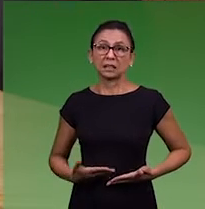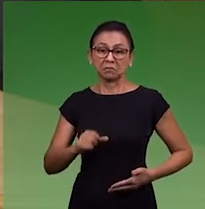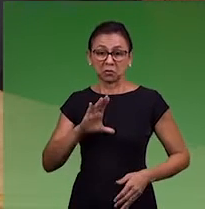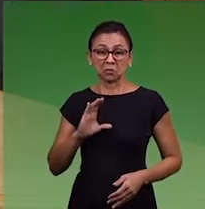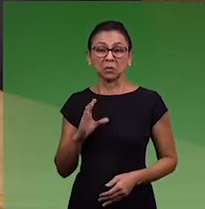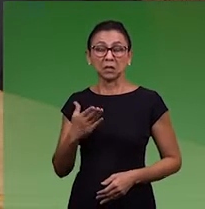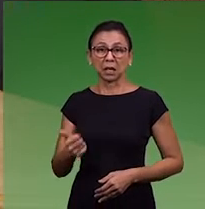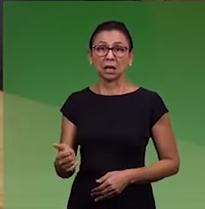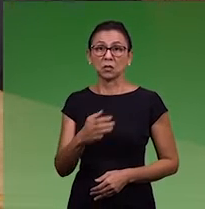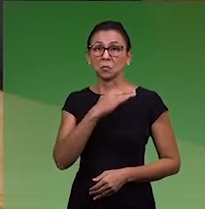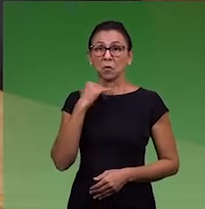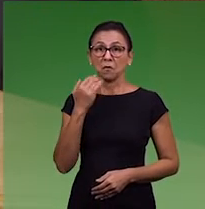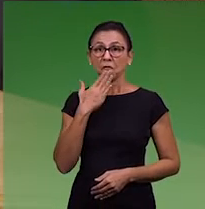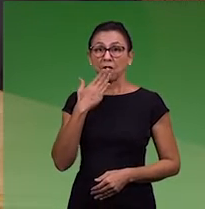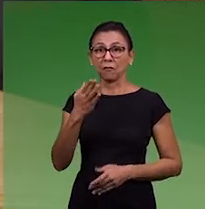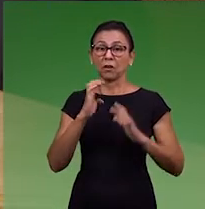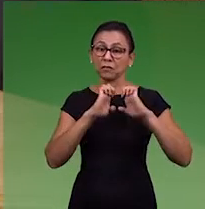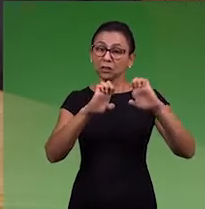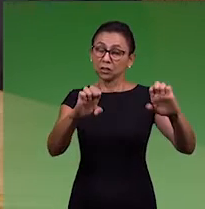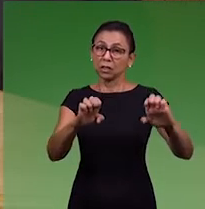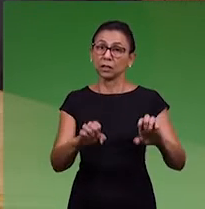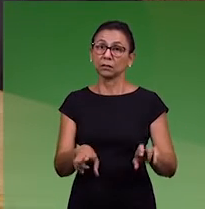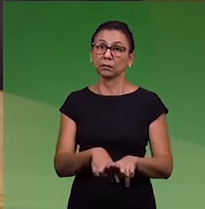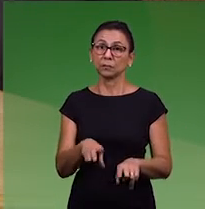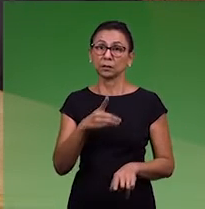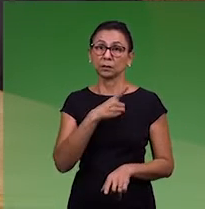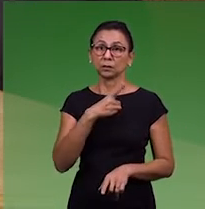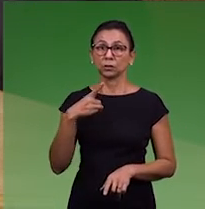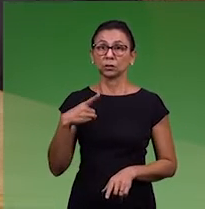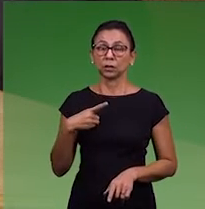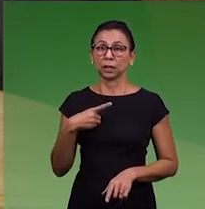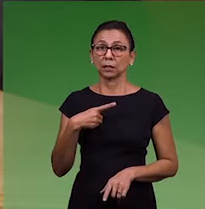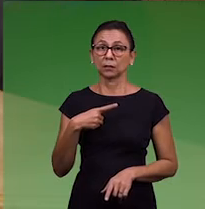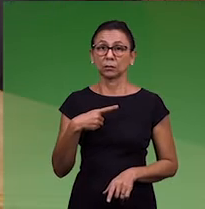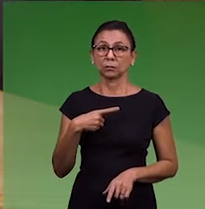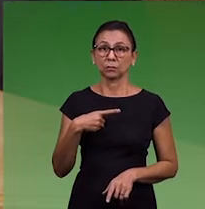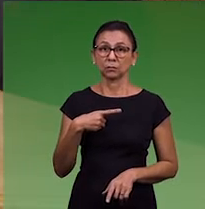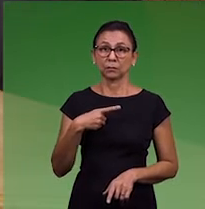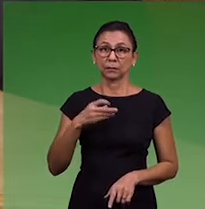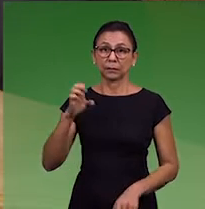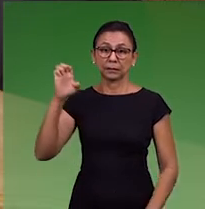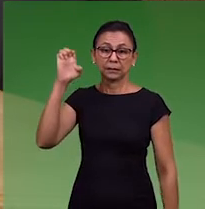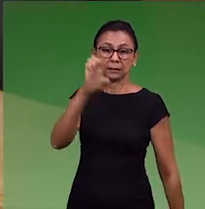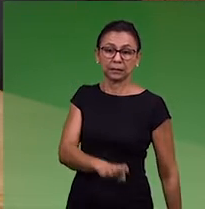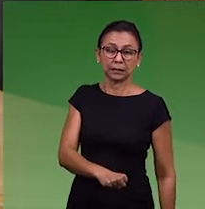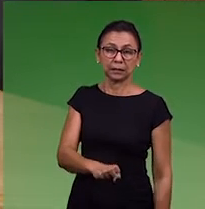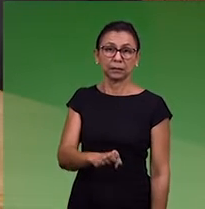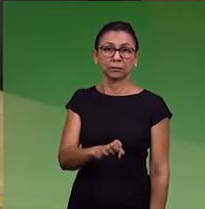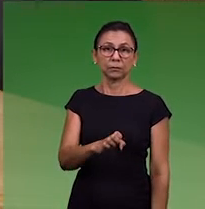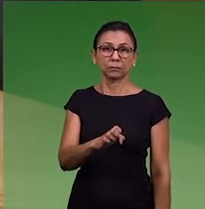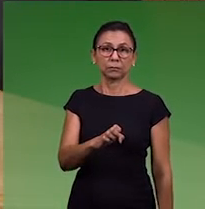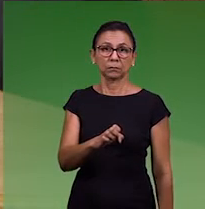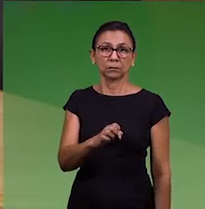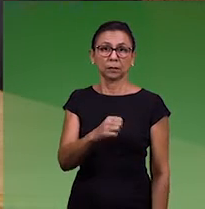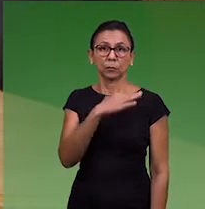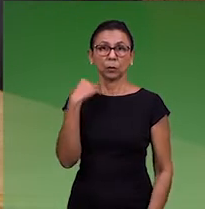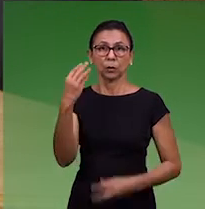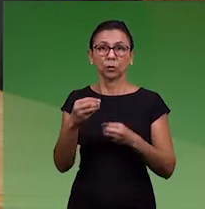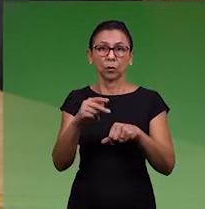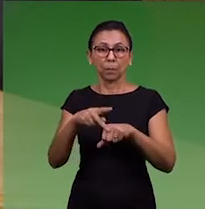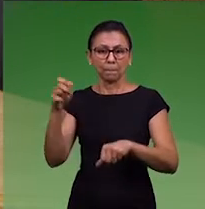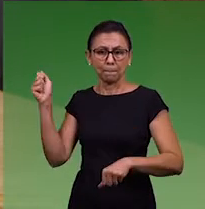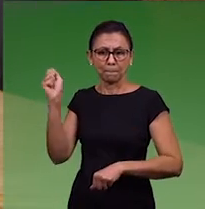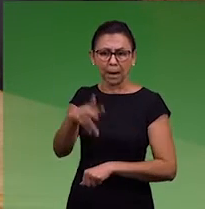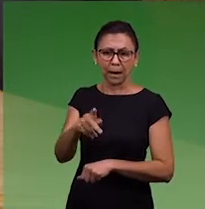morreu pelo Evangelho. Estevão era um diácono, morreu apedrejado. E você não vê nenhuma menção a nenhum desse tipo de culto,